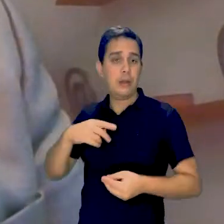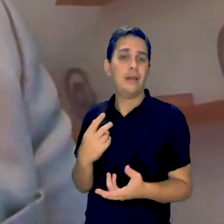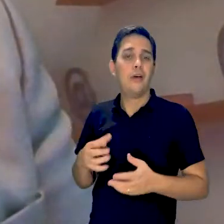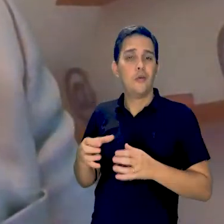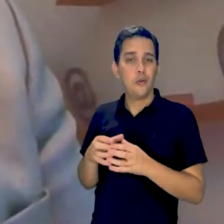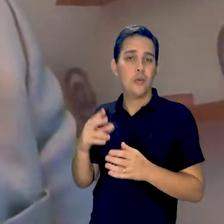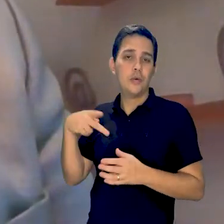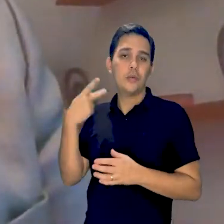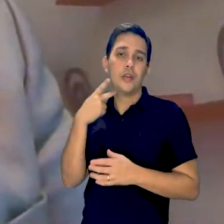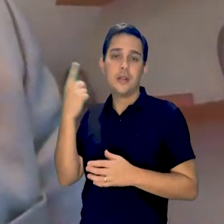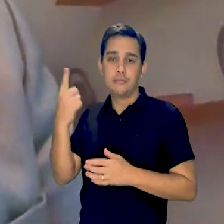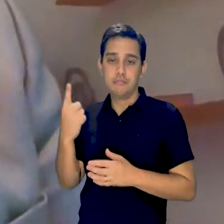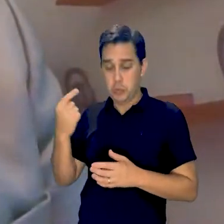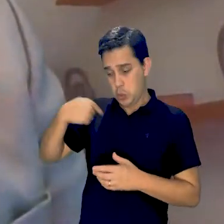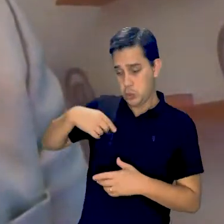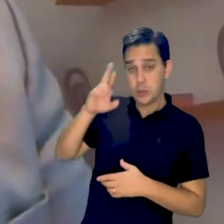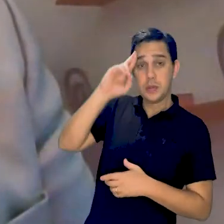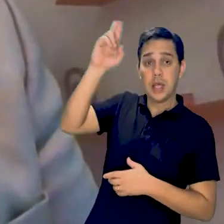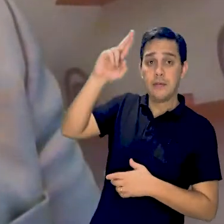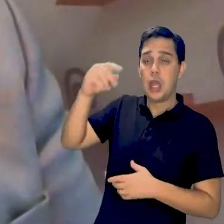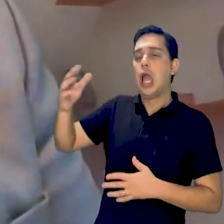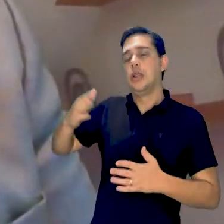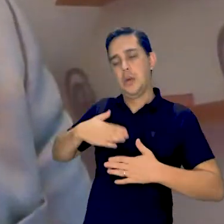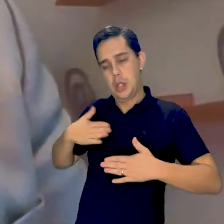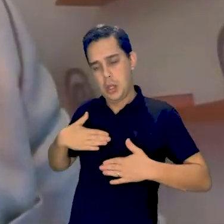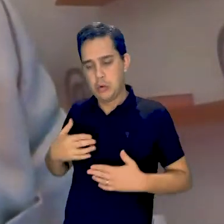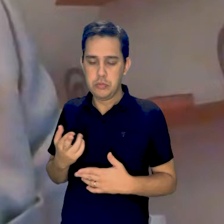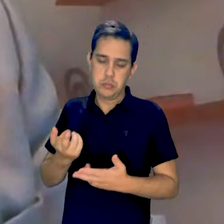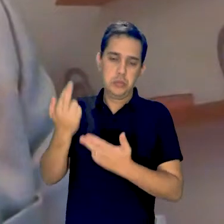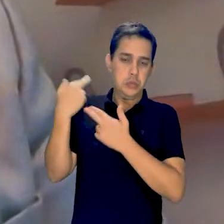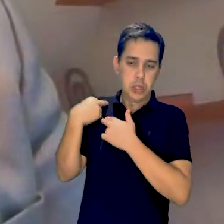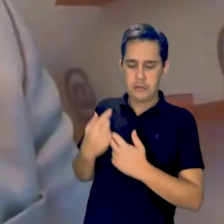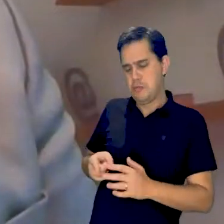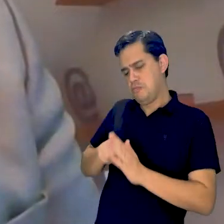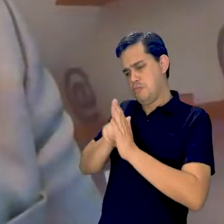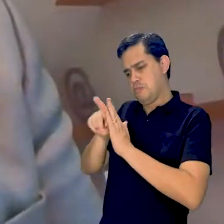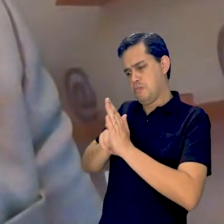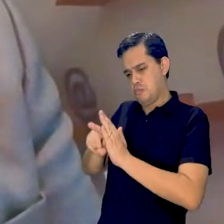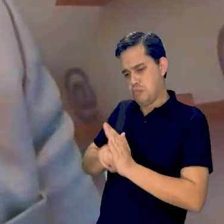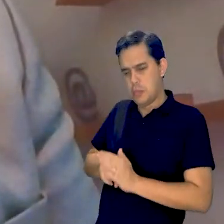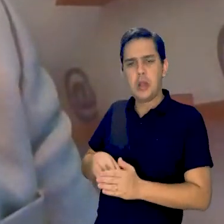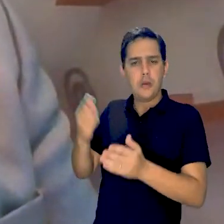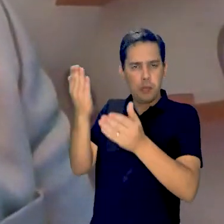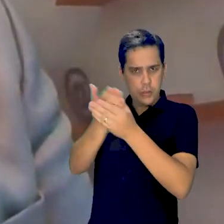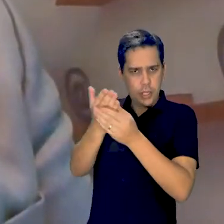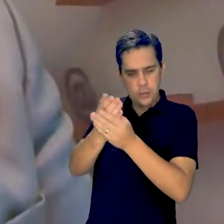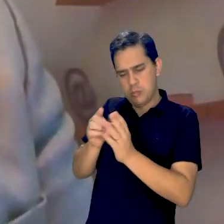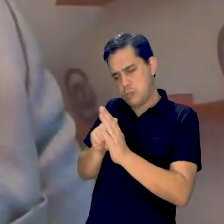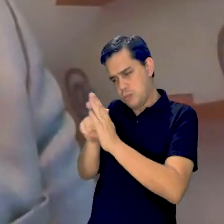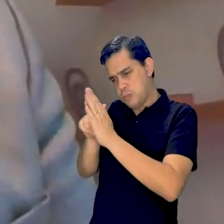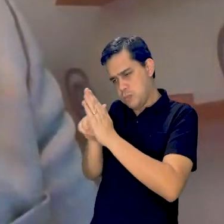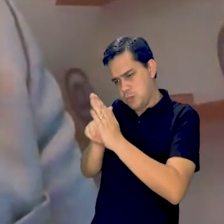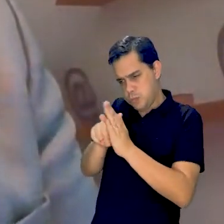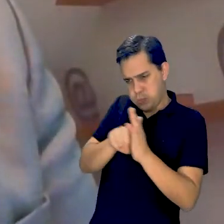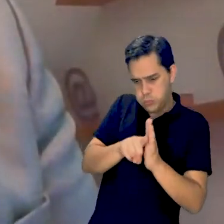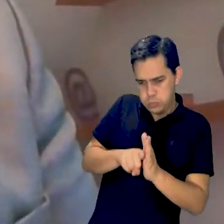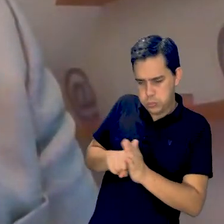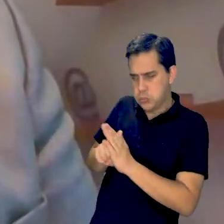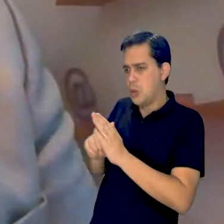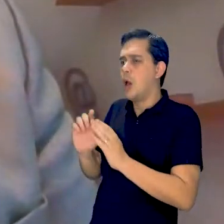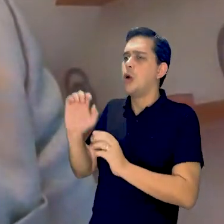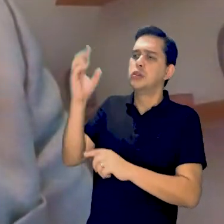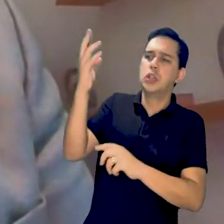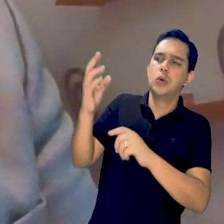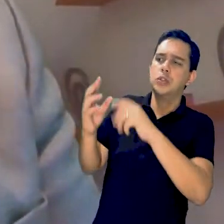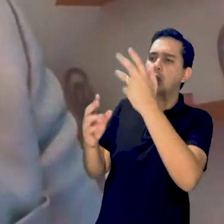a mim, né, a análise de todo o acervo probatório produzido nos